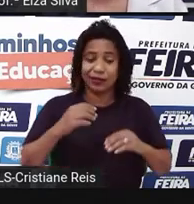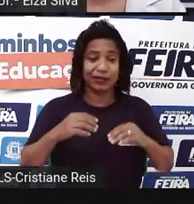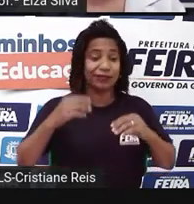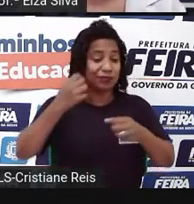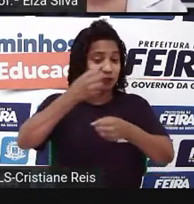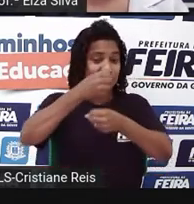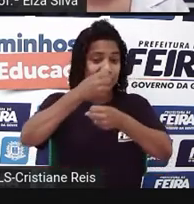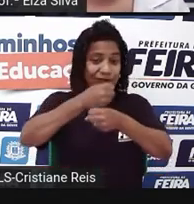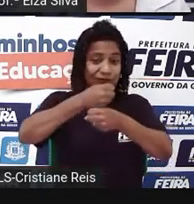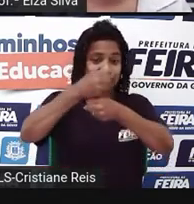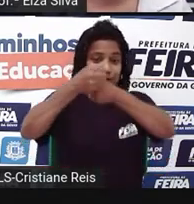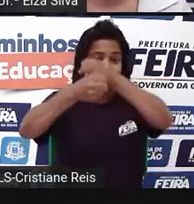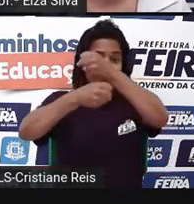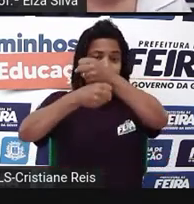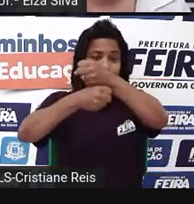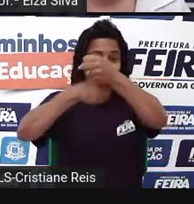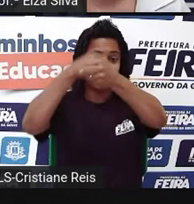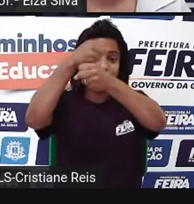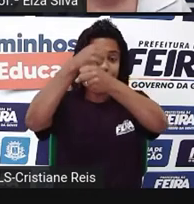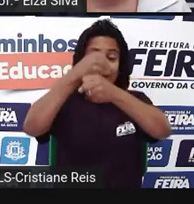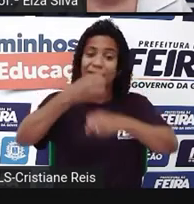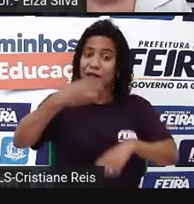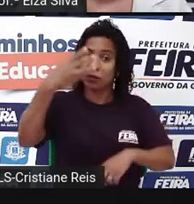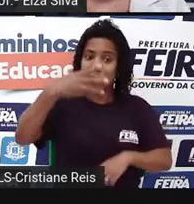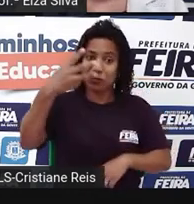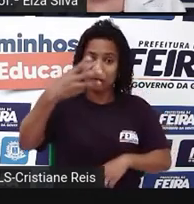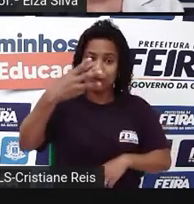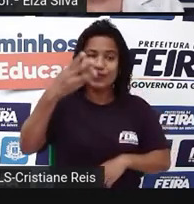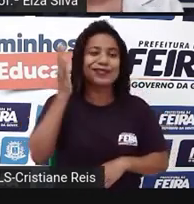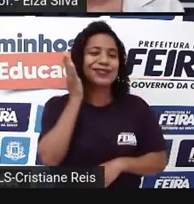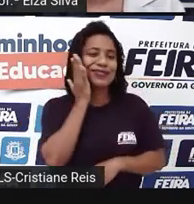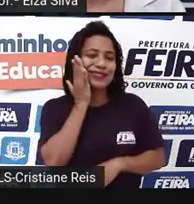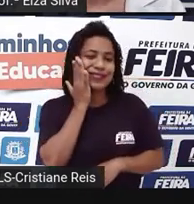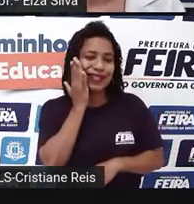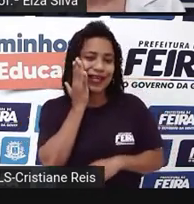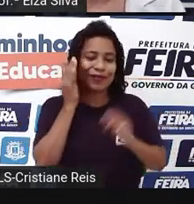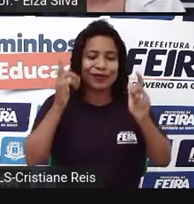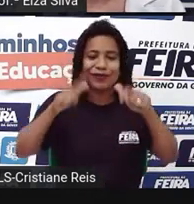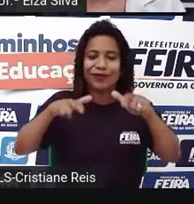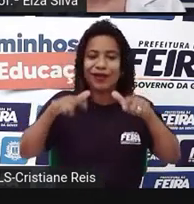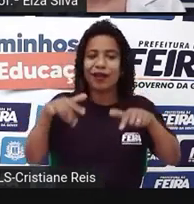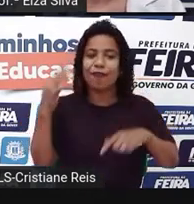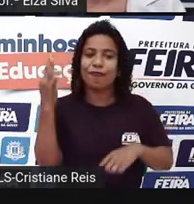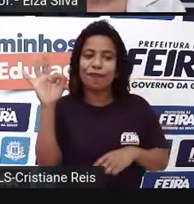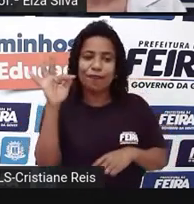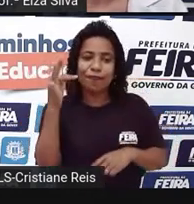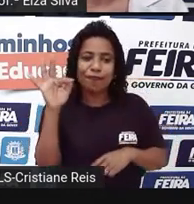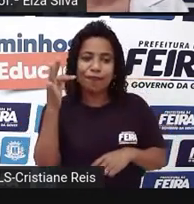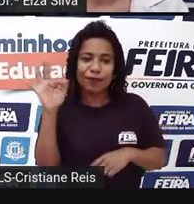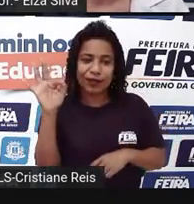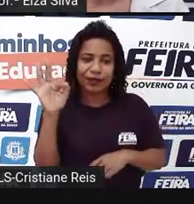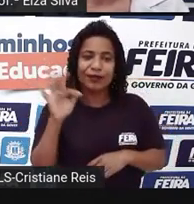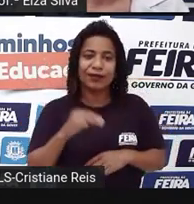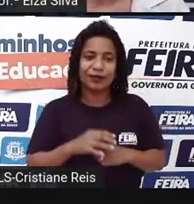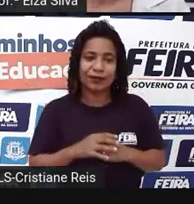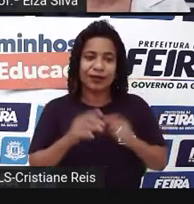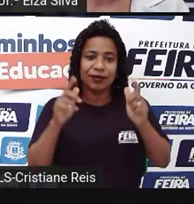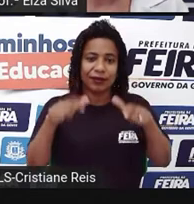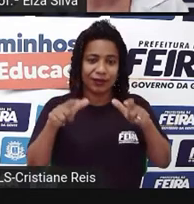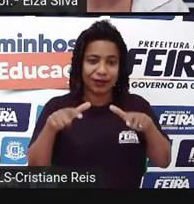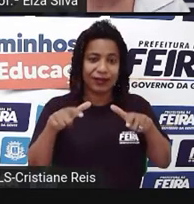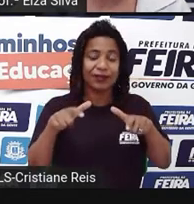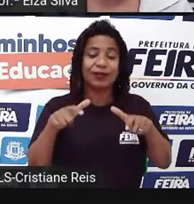Já sabemos que ela fica na França, na cidade especificamente